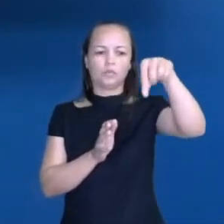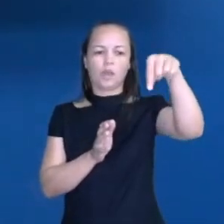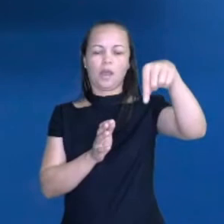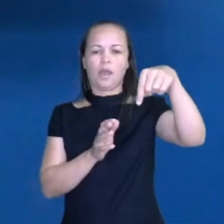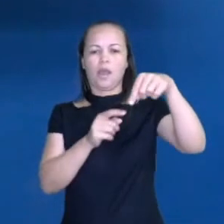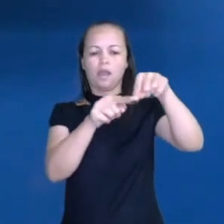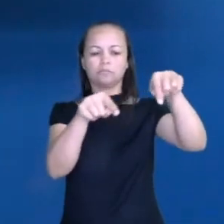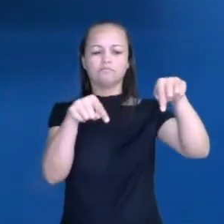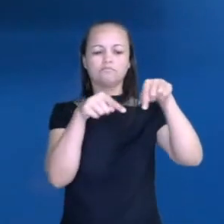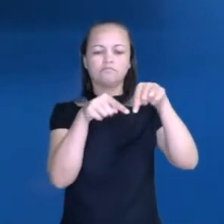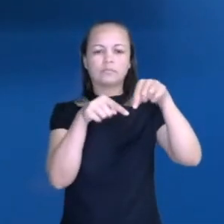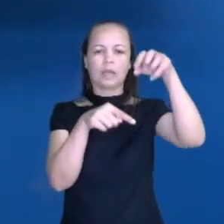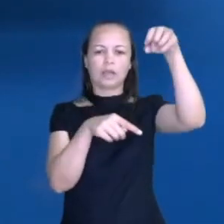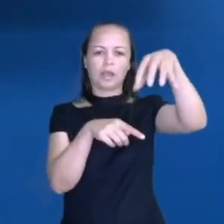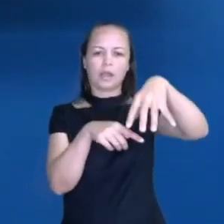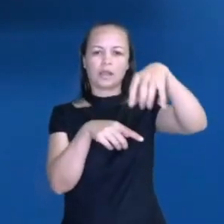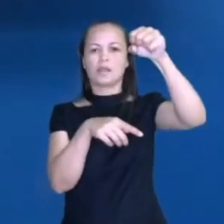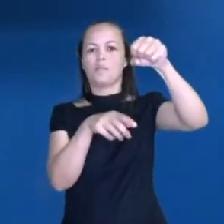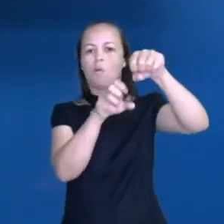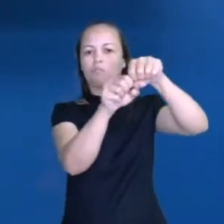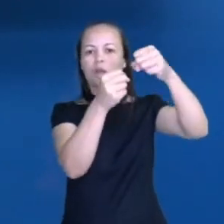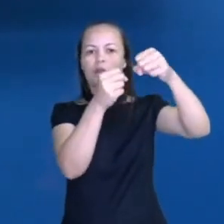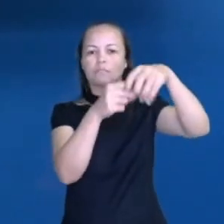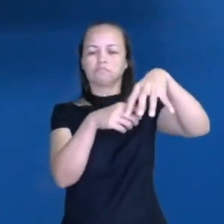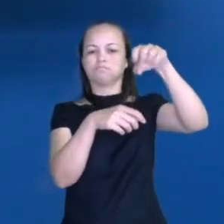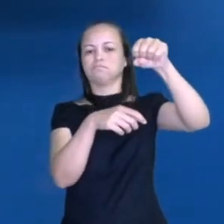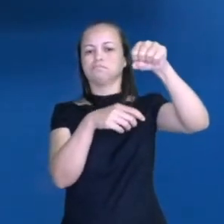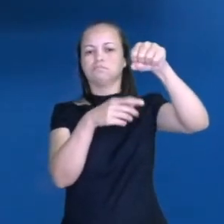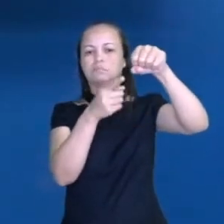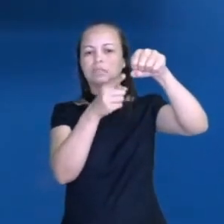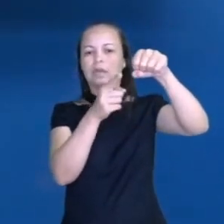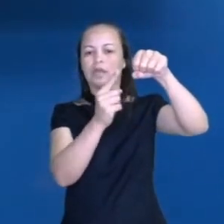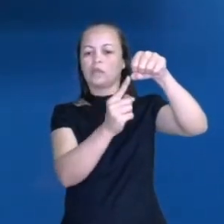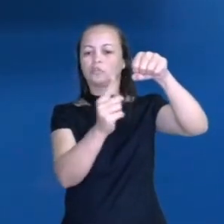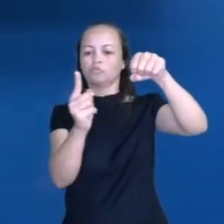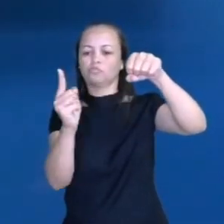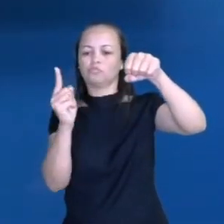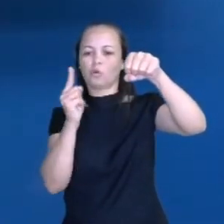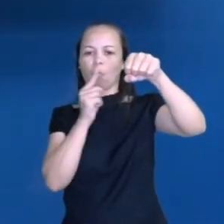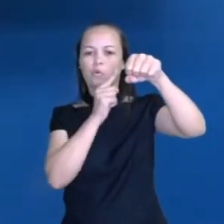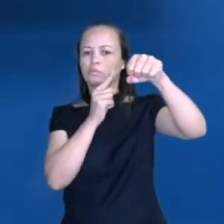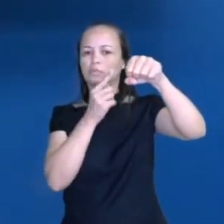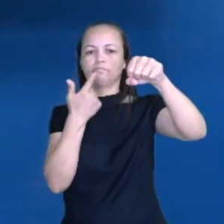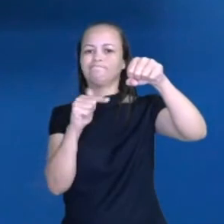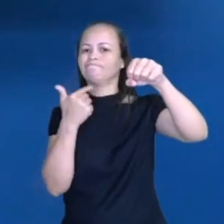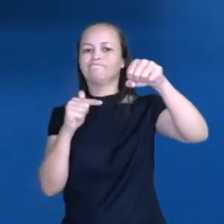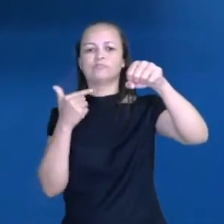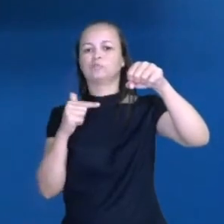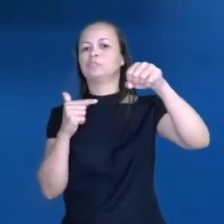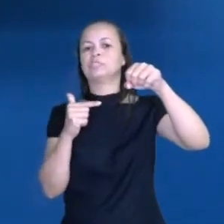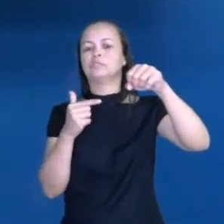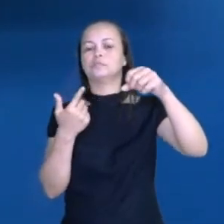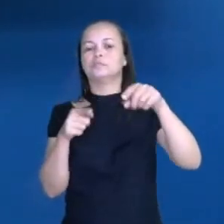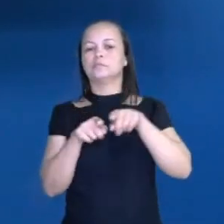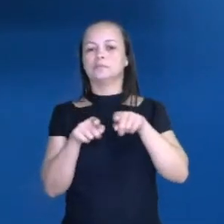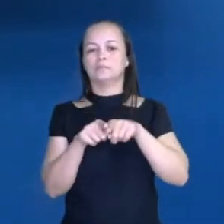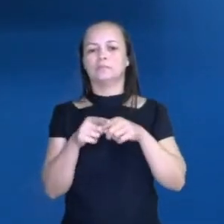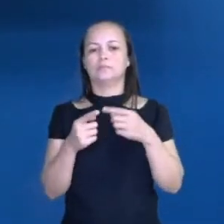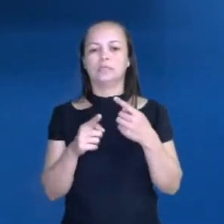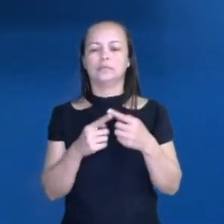e se insere já em paralelo não tem uma você vem cá né a lâmpada do banheiro queimou uma